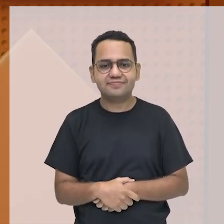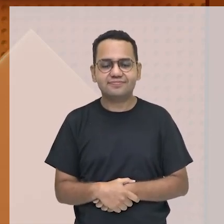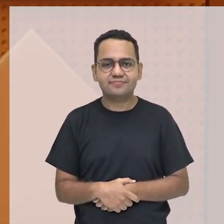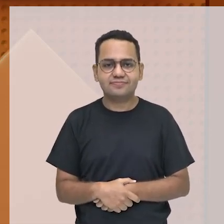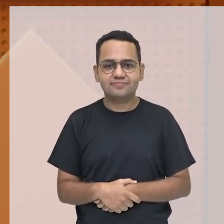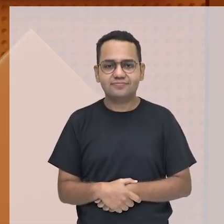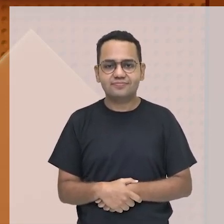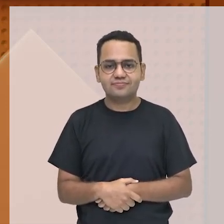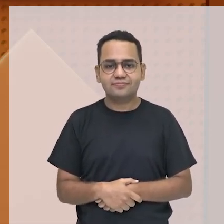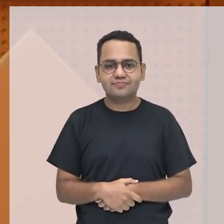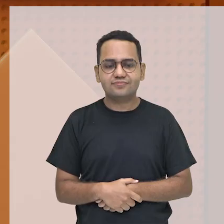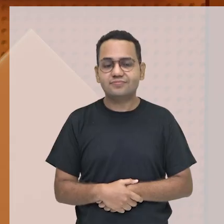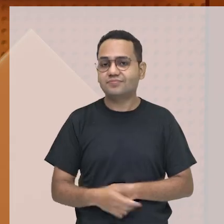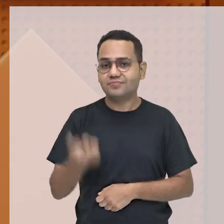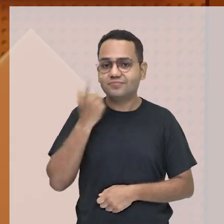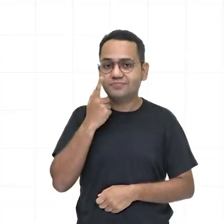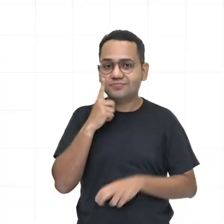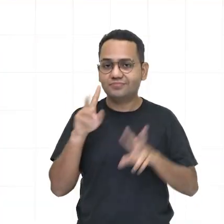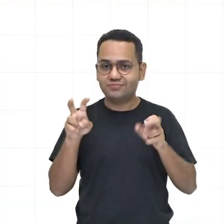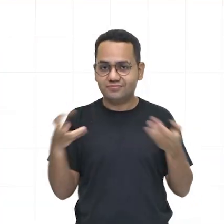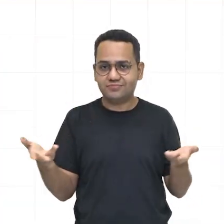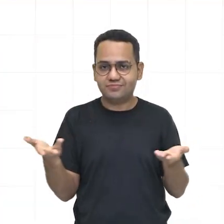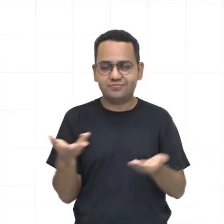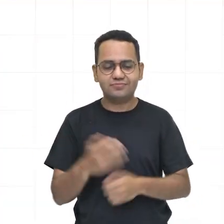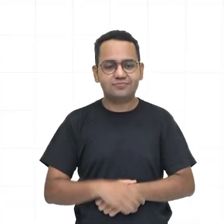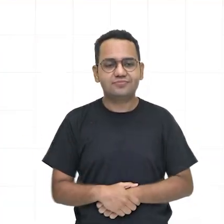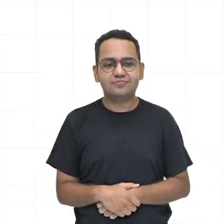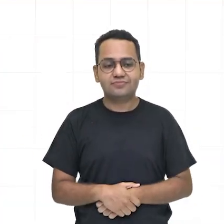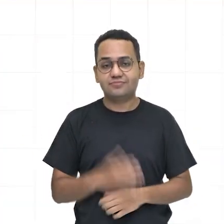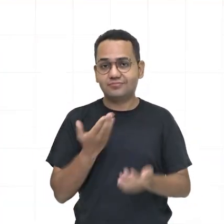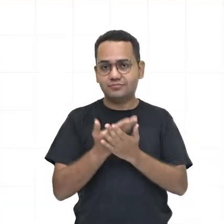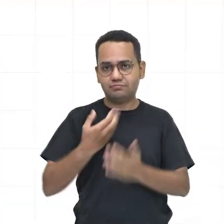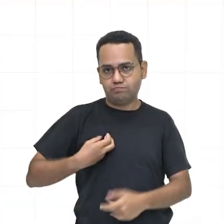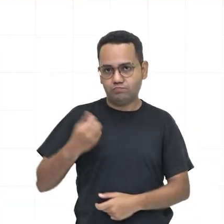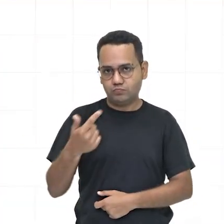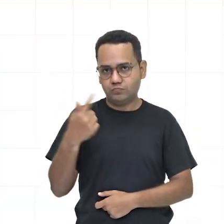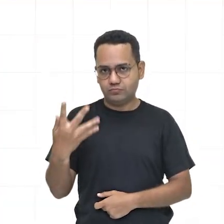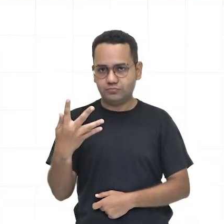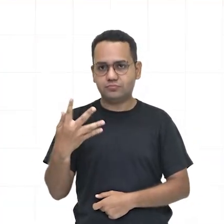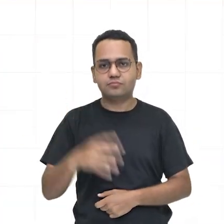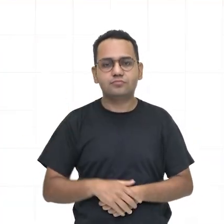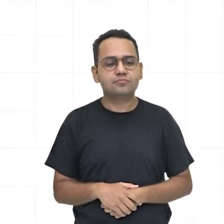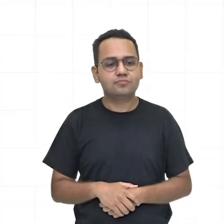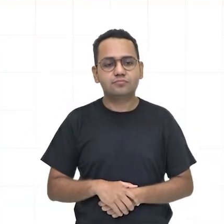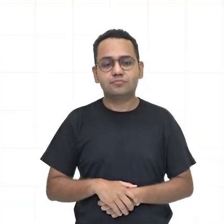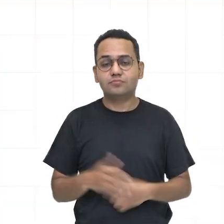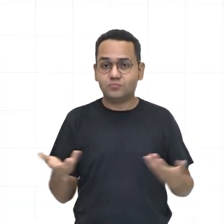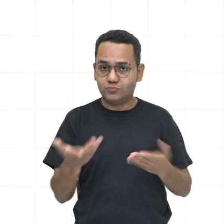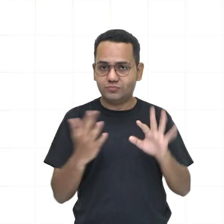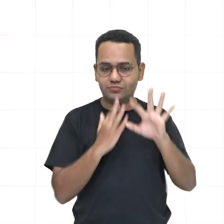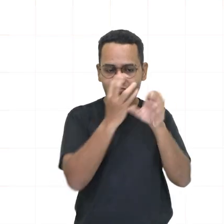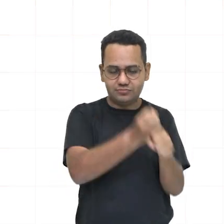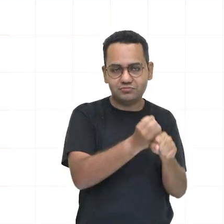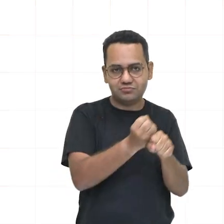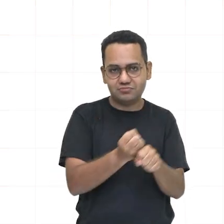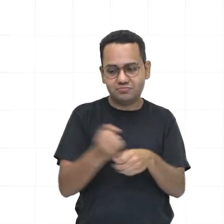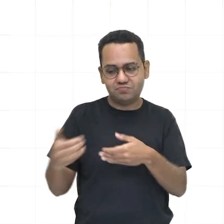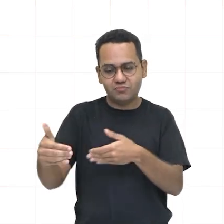espaço, e a gente vai dar uma olhadinha aí no detalhe do que temos hoje para a aula. É a aula de número 24, revisão